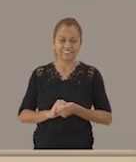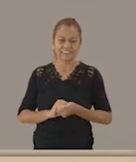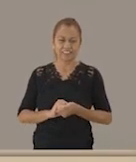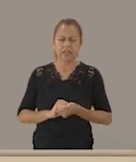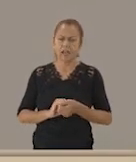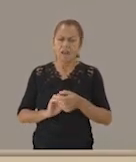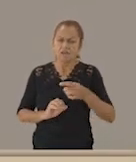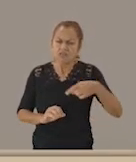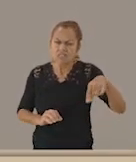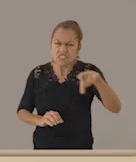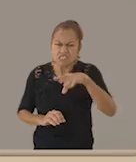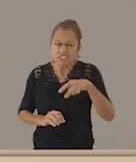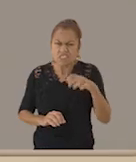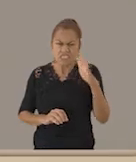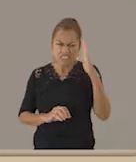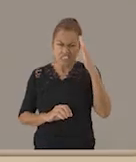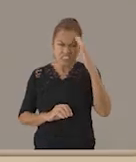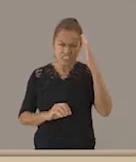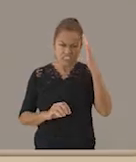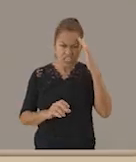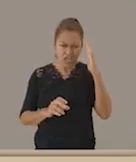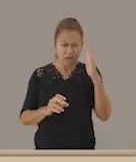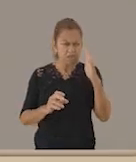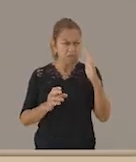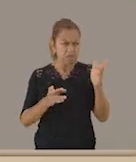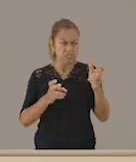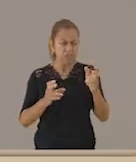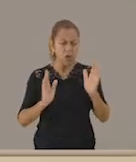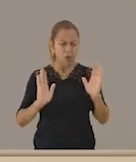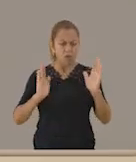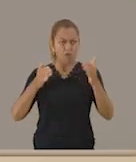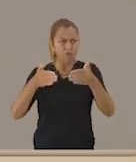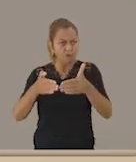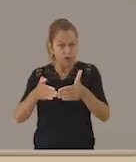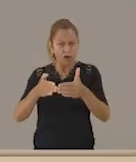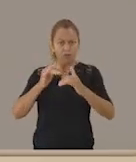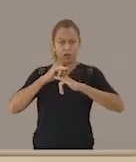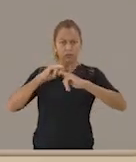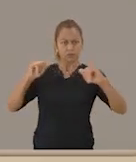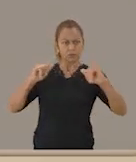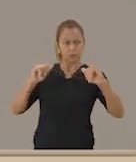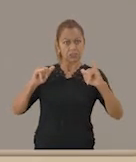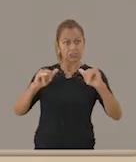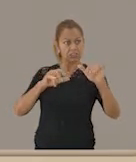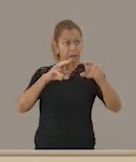Você sabe reconhecer o foco que uma notícia traz através de imagens e do vocabulário?